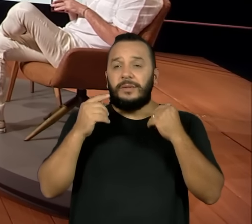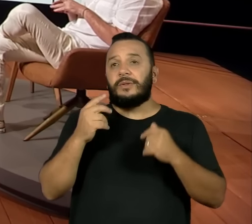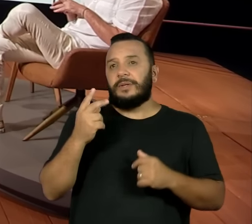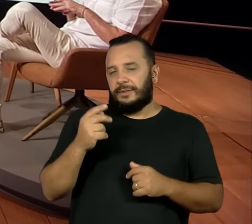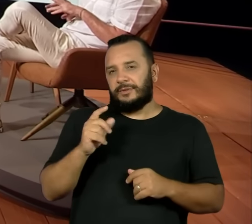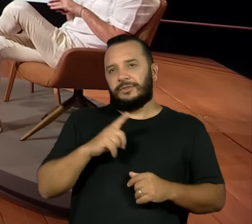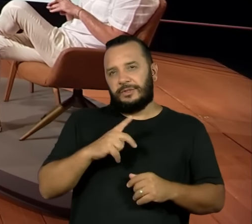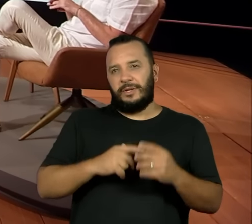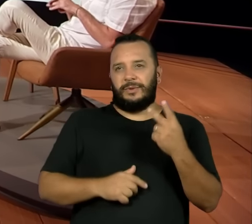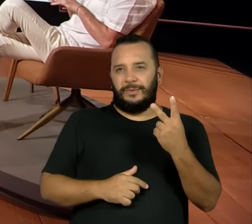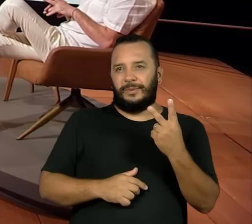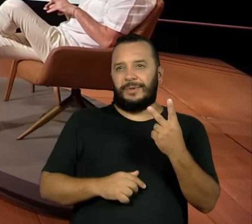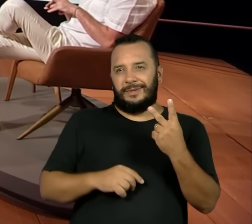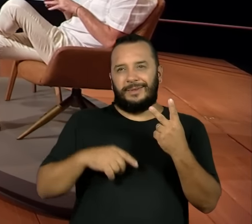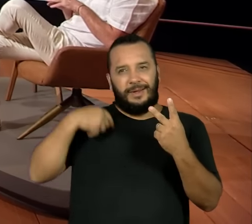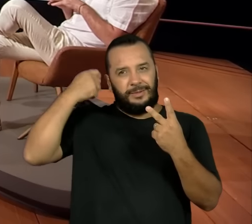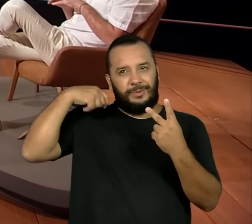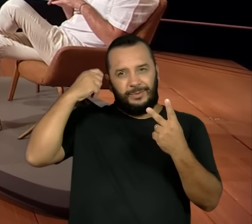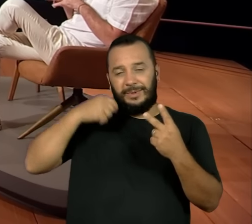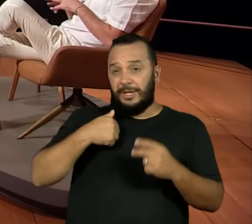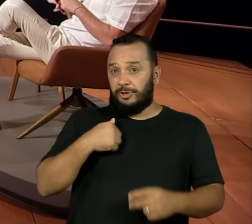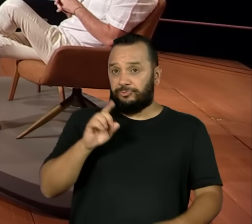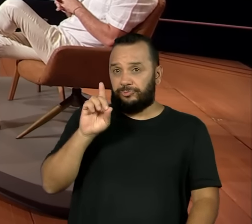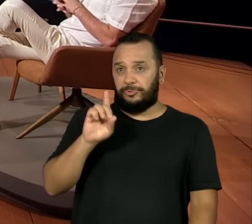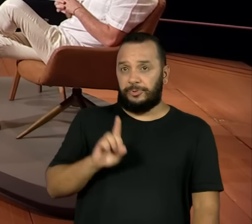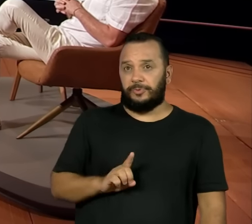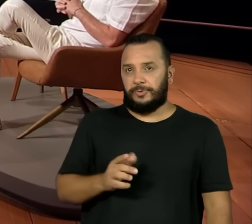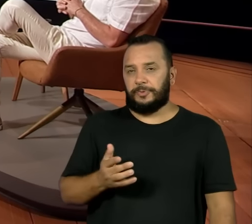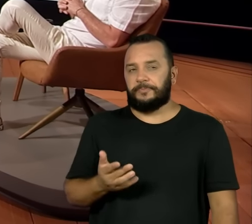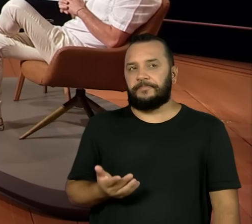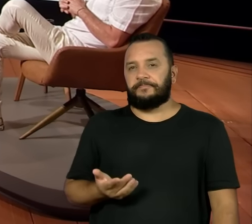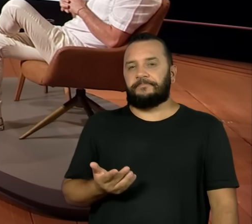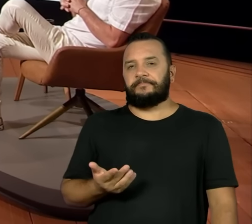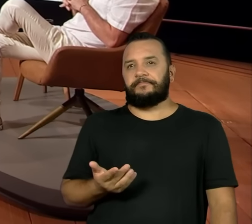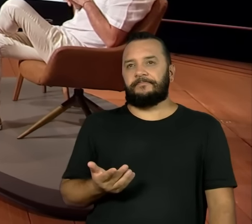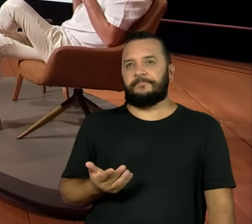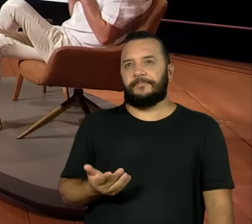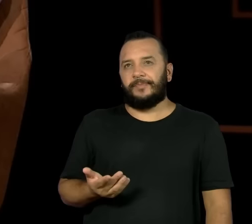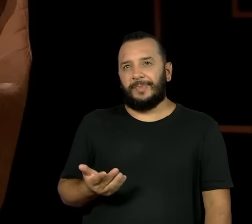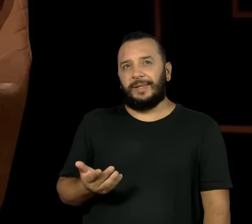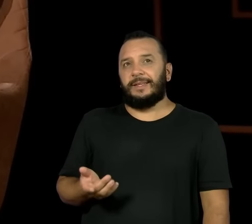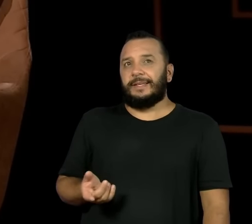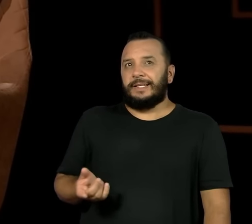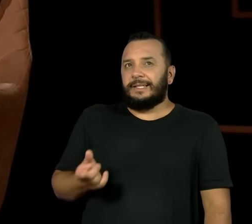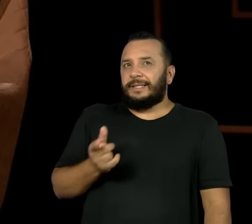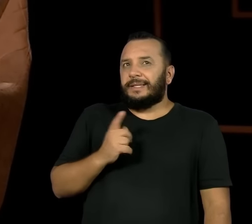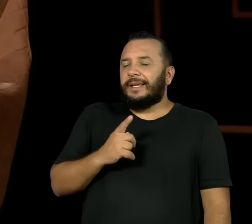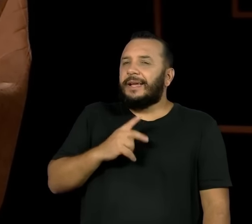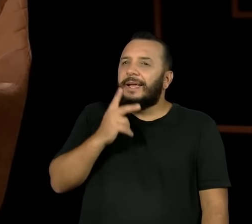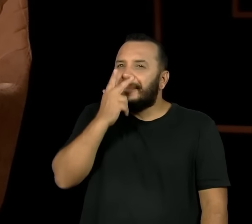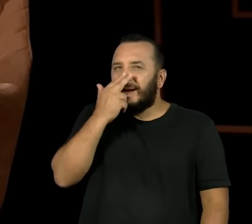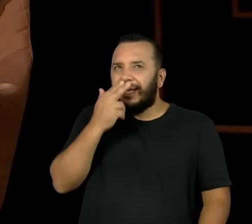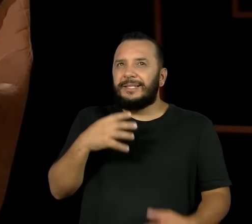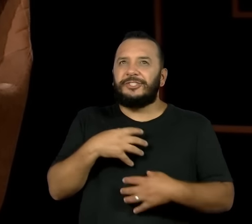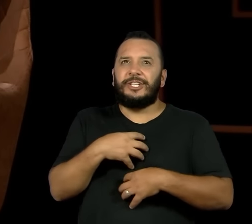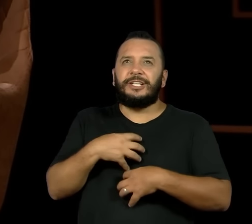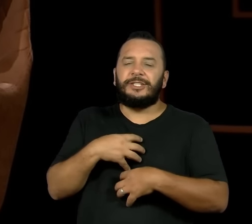dois atores as duas peças que Eu dirigi né Eh então tem essa coisa